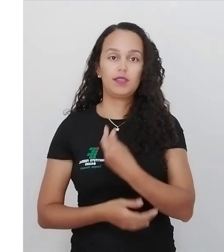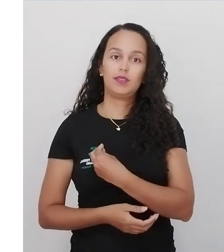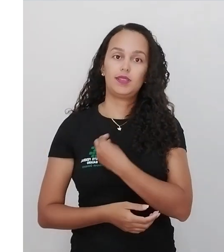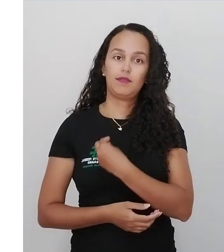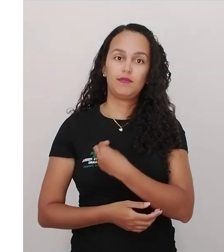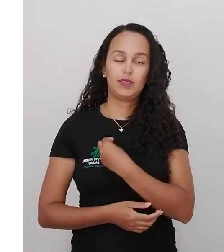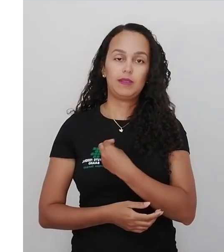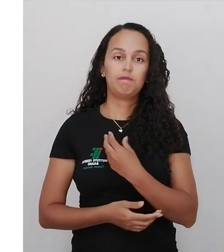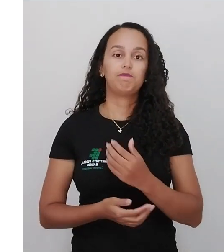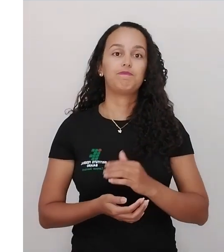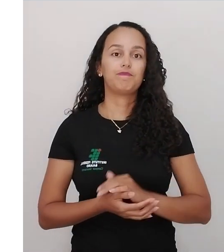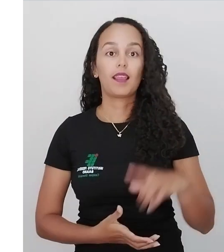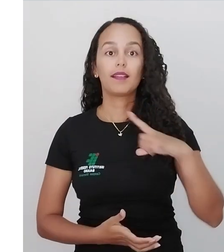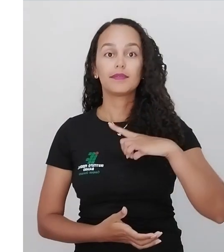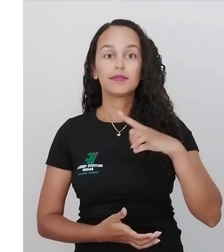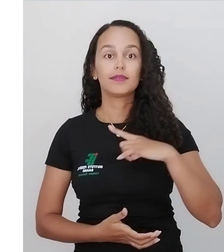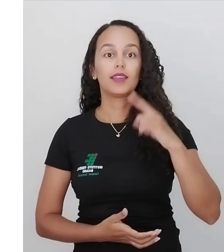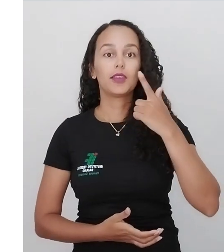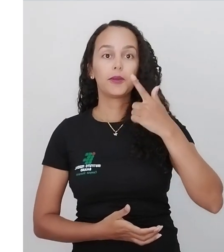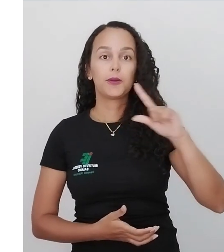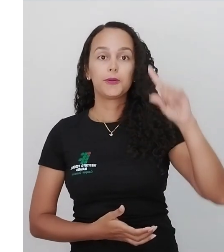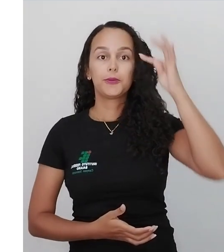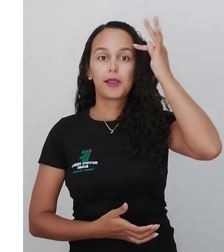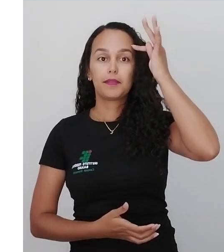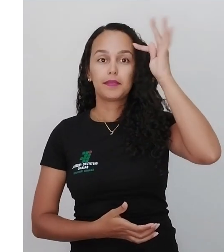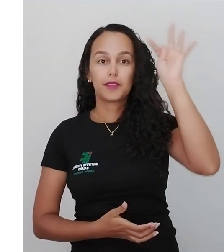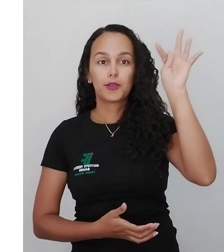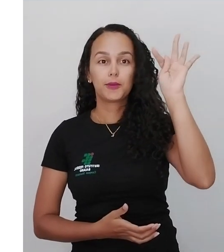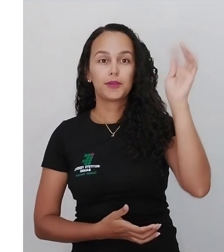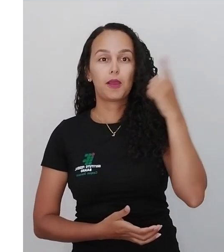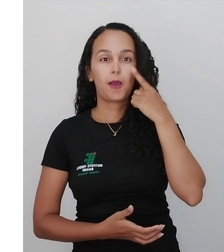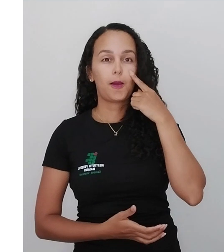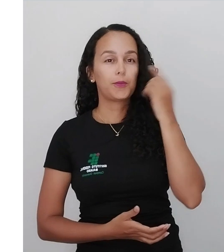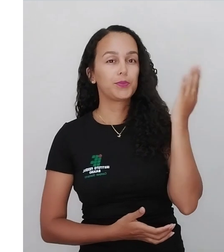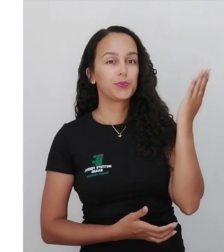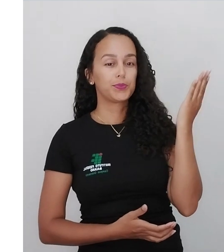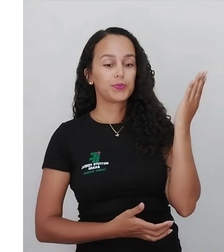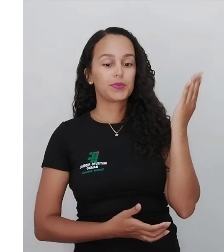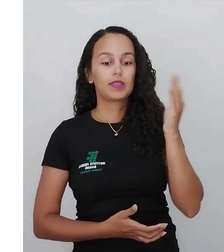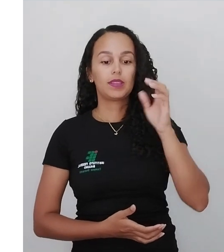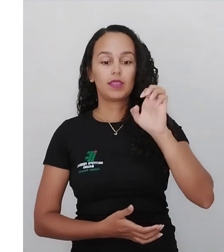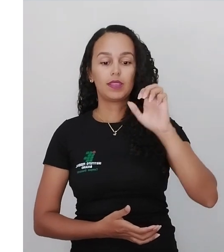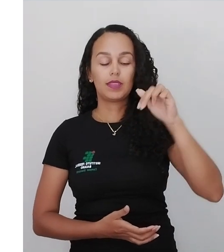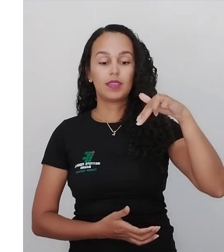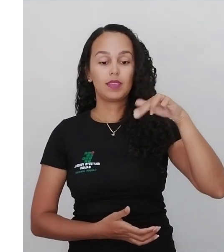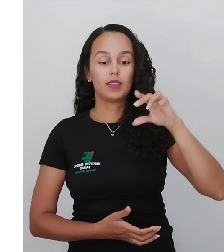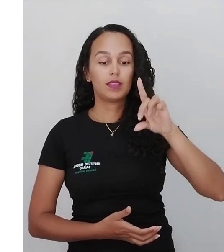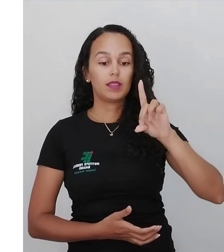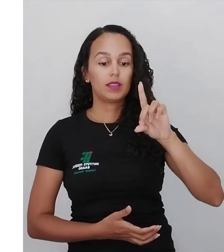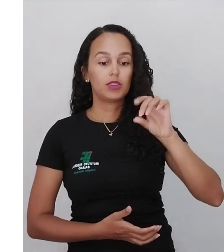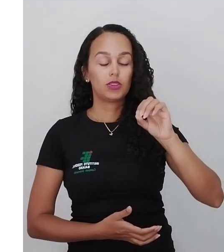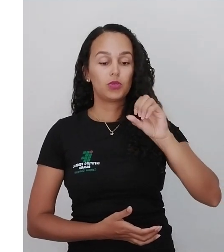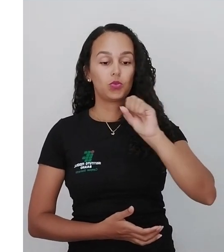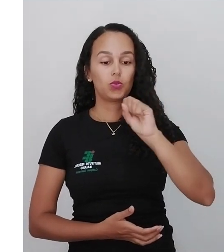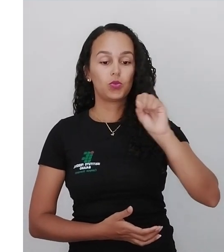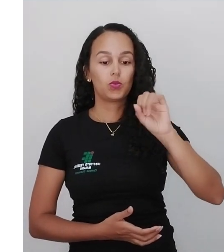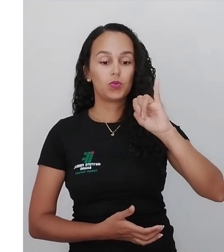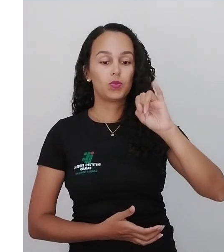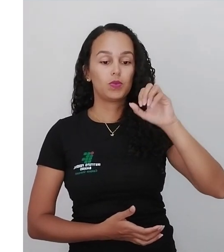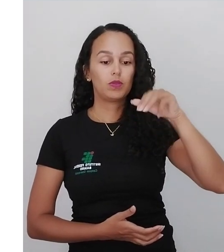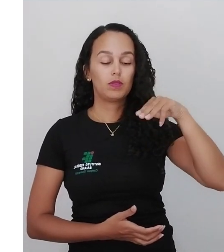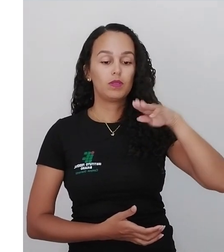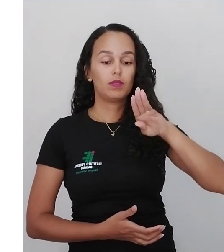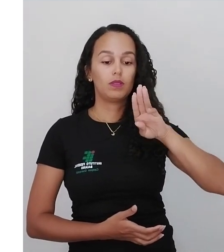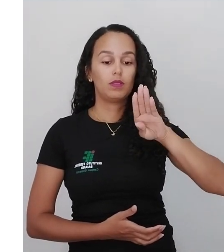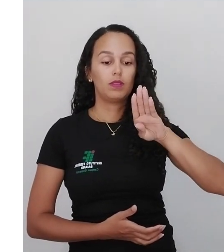criada por Lynn Margulis, que fala que as organelas, que são produtoras de energia